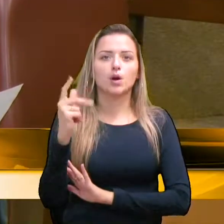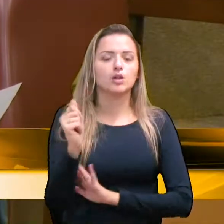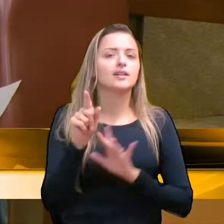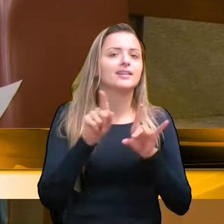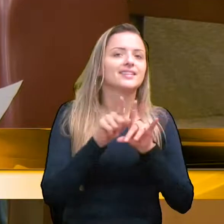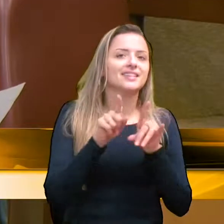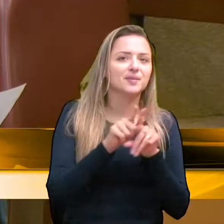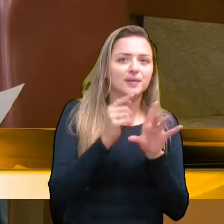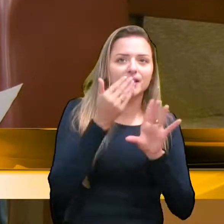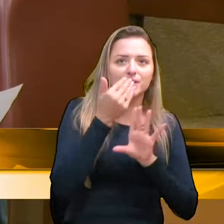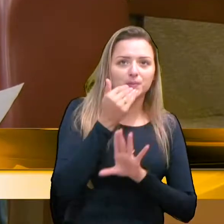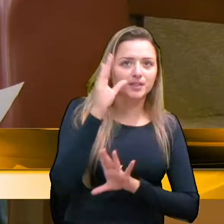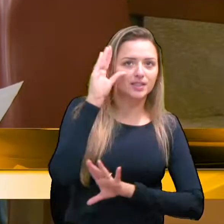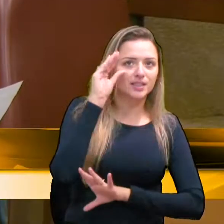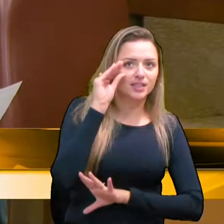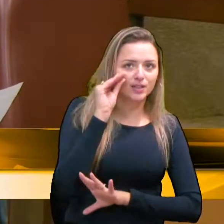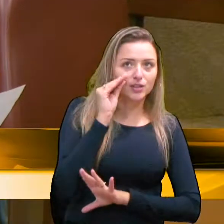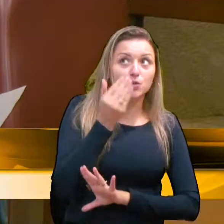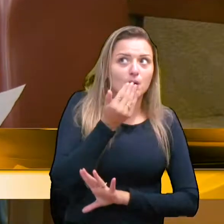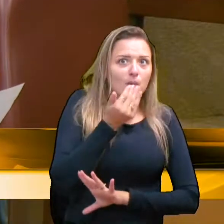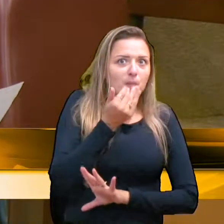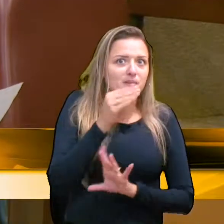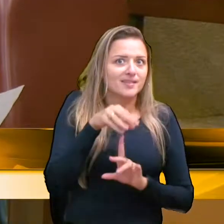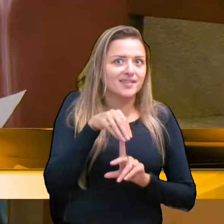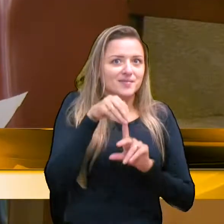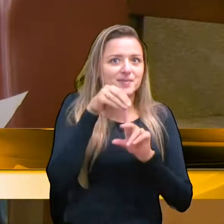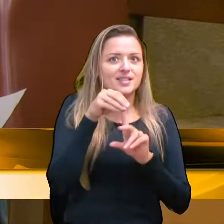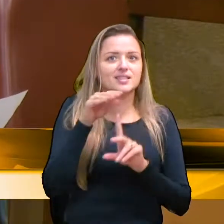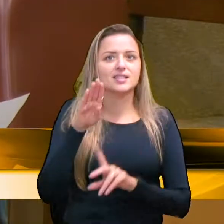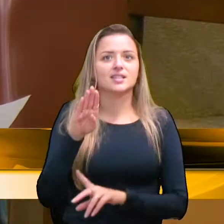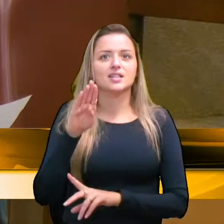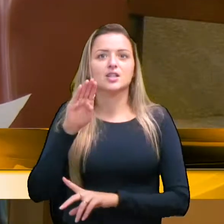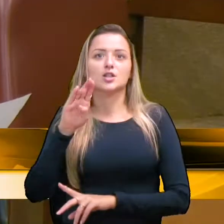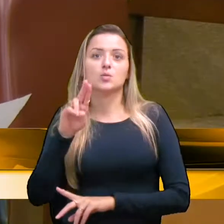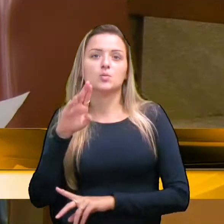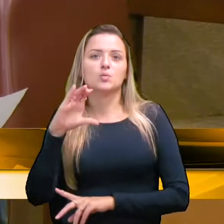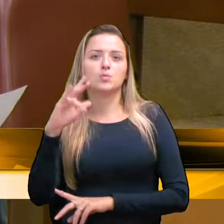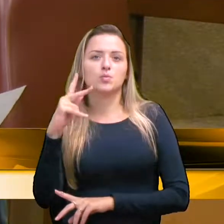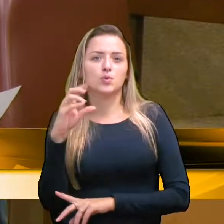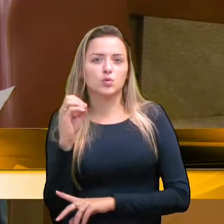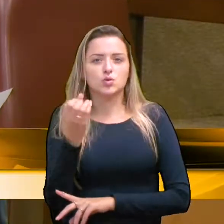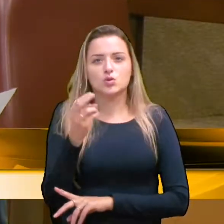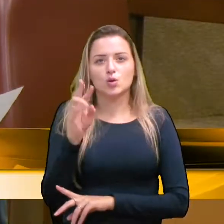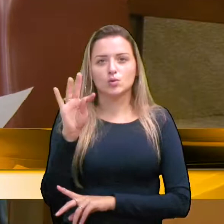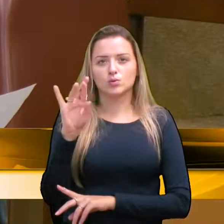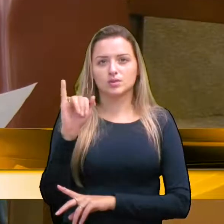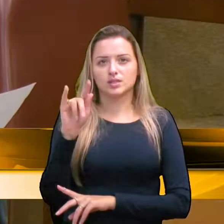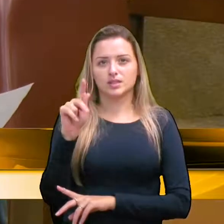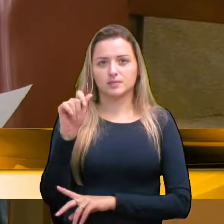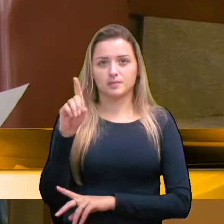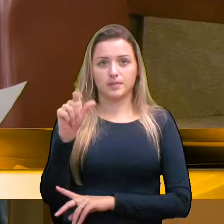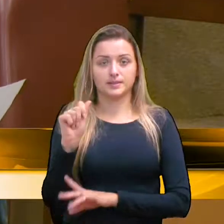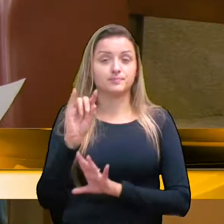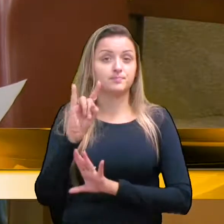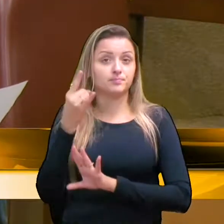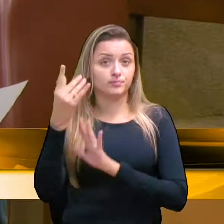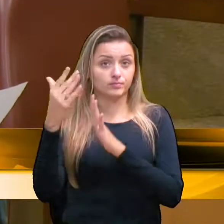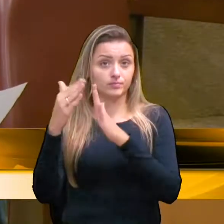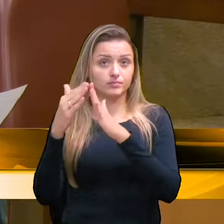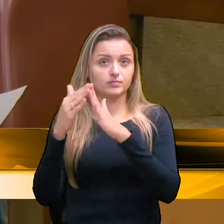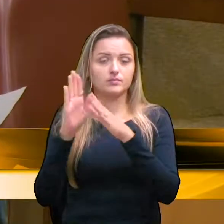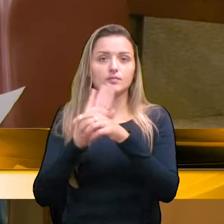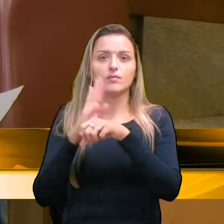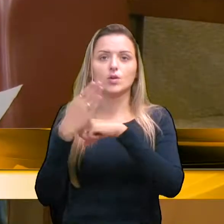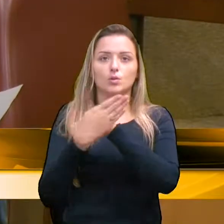jantas com uma de suas comidas favoritas, o bucho ou a tripada. Sua última residência foi no bairro